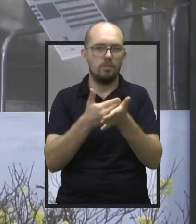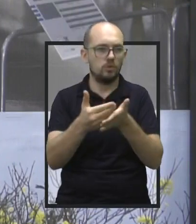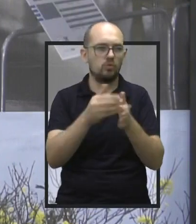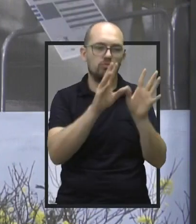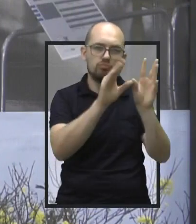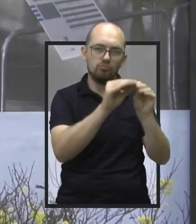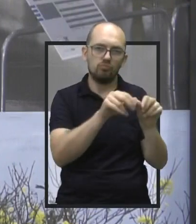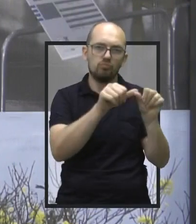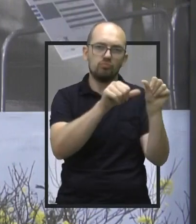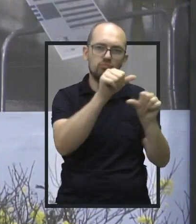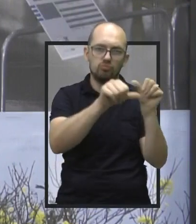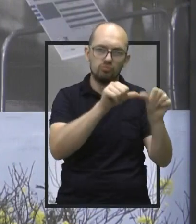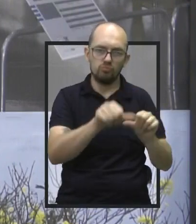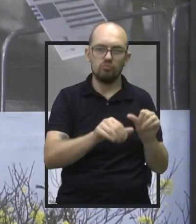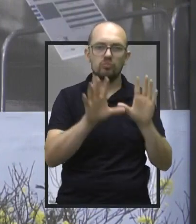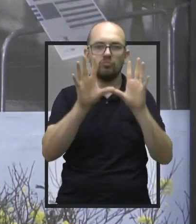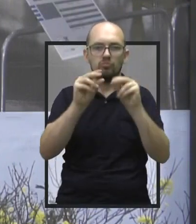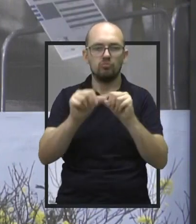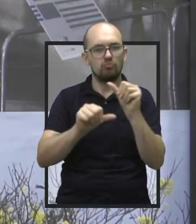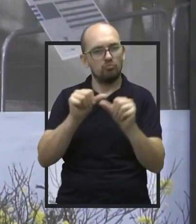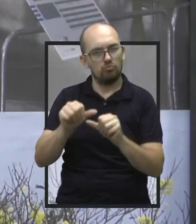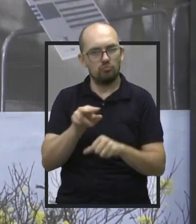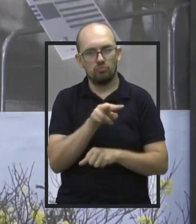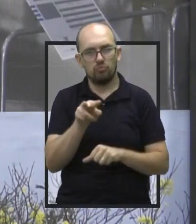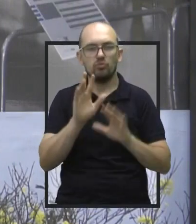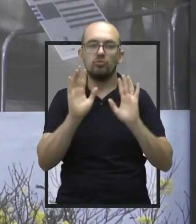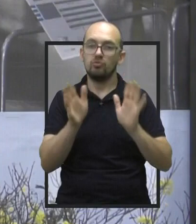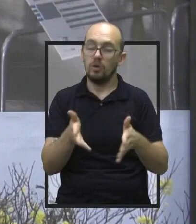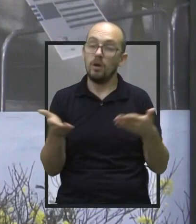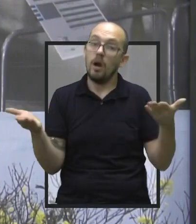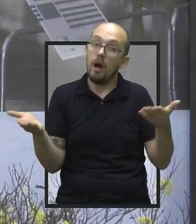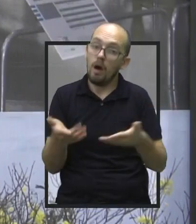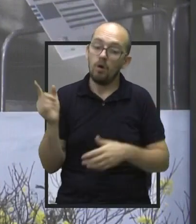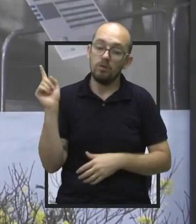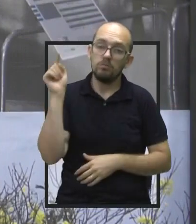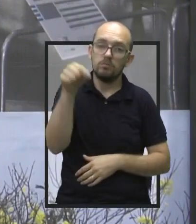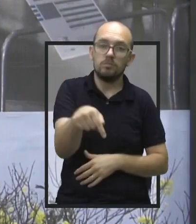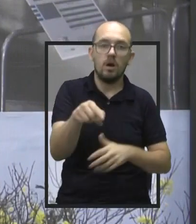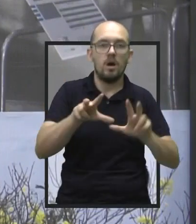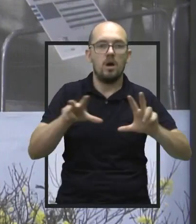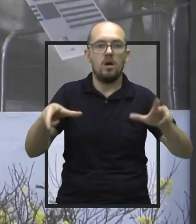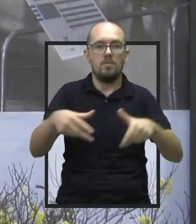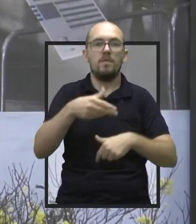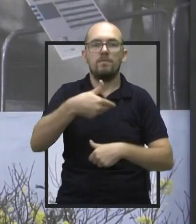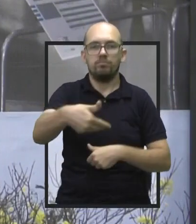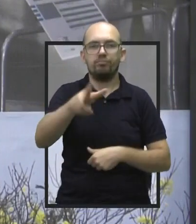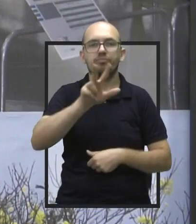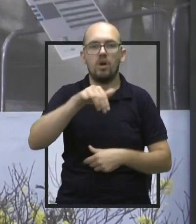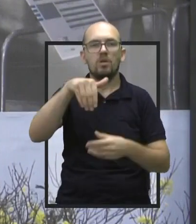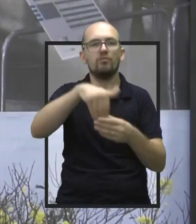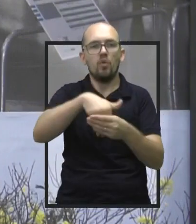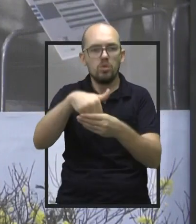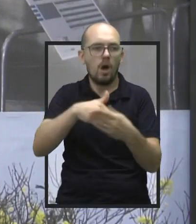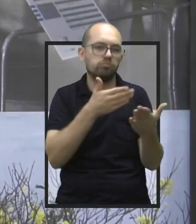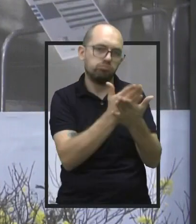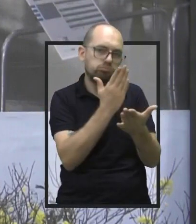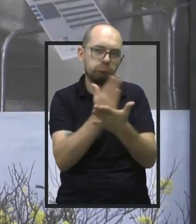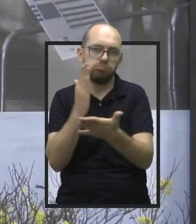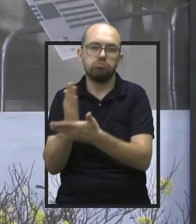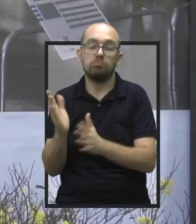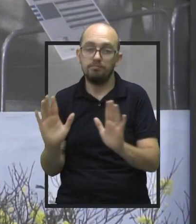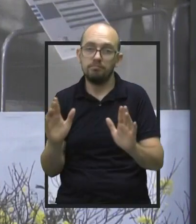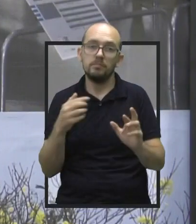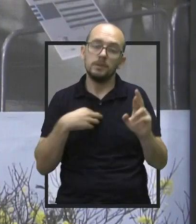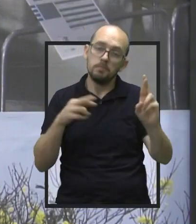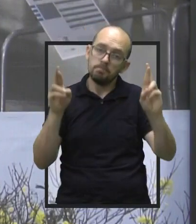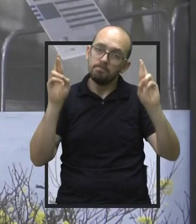estudado, a ser mudado, né? Agora vem, como a gente já falou aí para a Câmara, os vereadores vão fazer as votações, então a gente tem